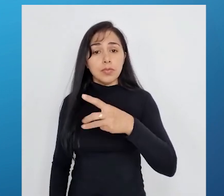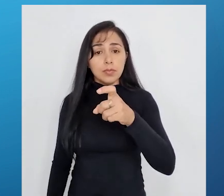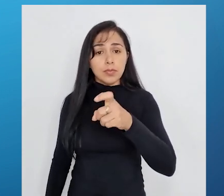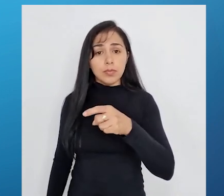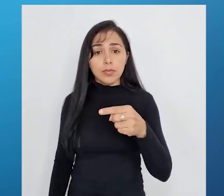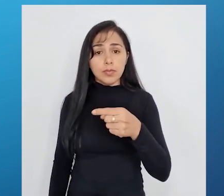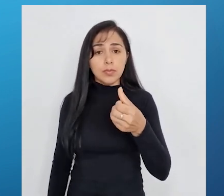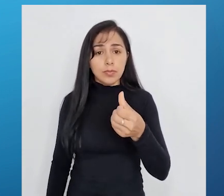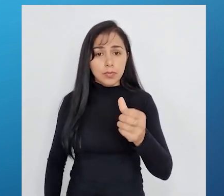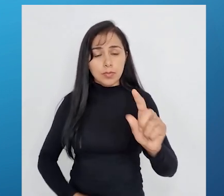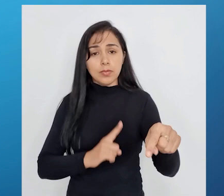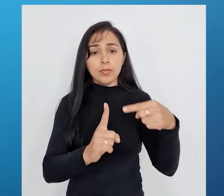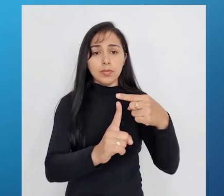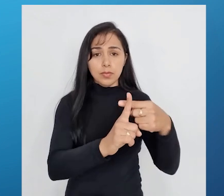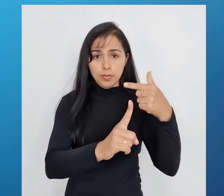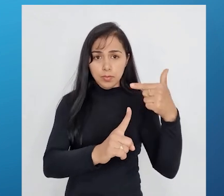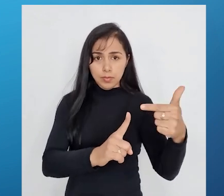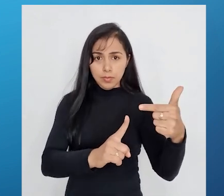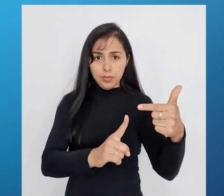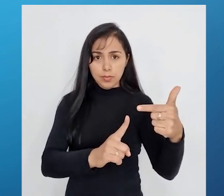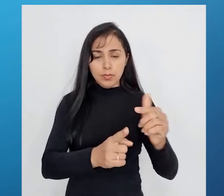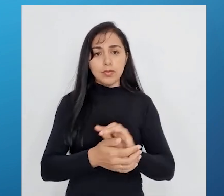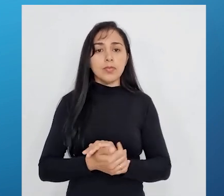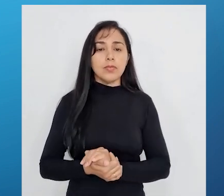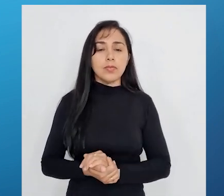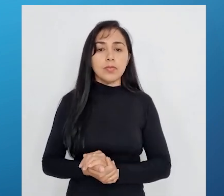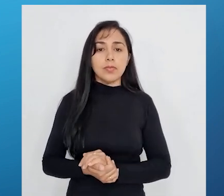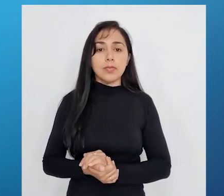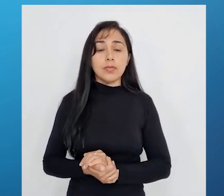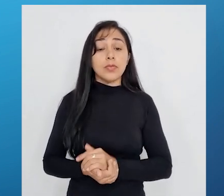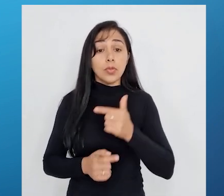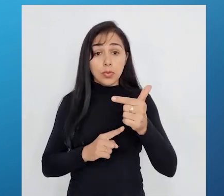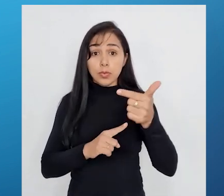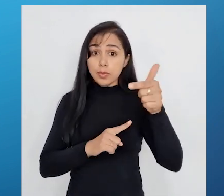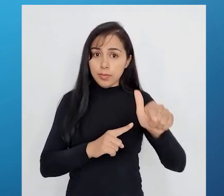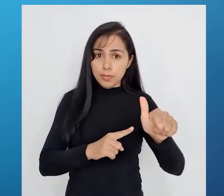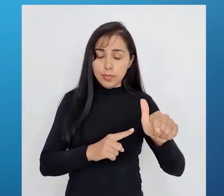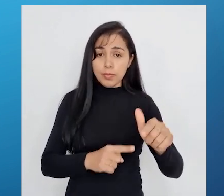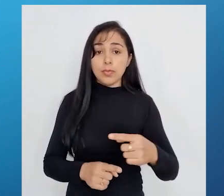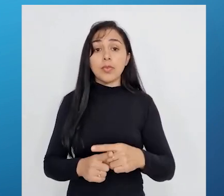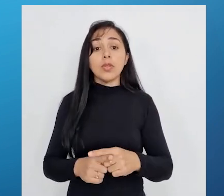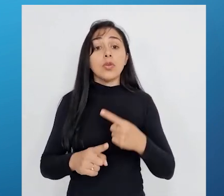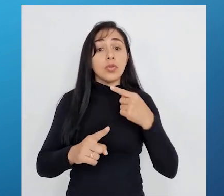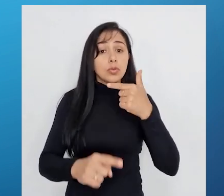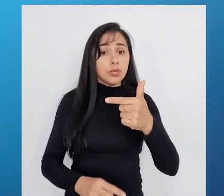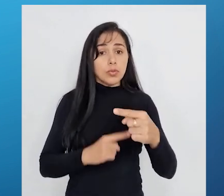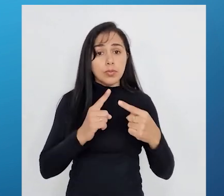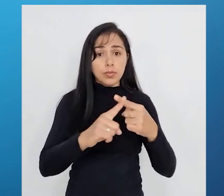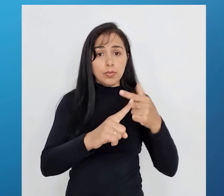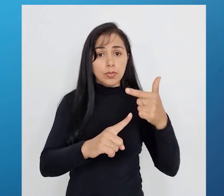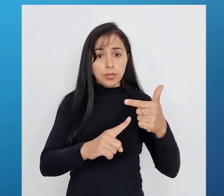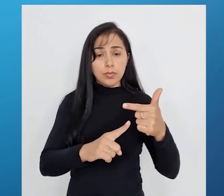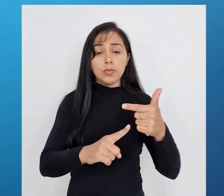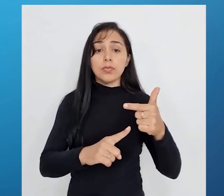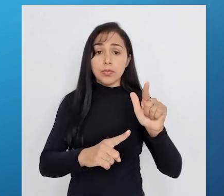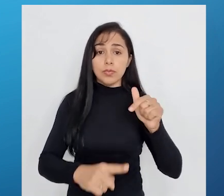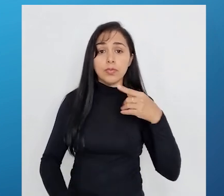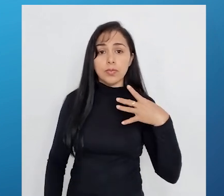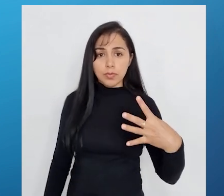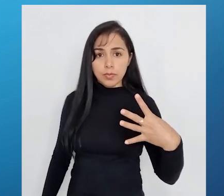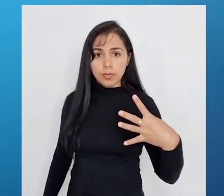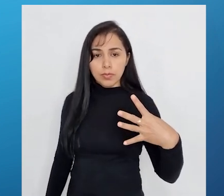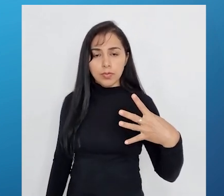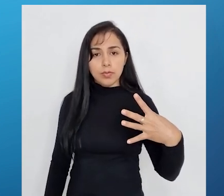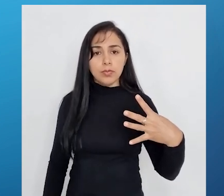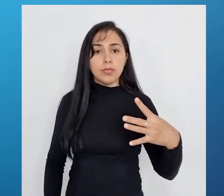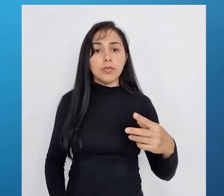tenho que 3x menos 6, repete o 2, 2 vezes 2, 4, então mais 4,